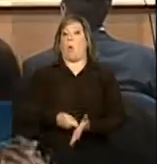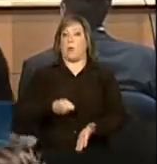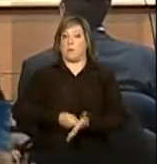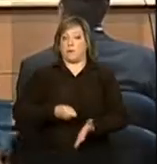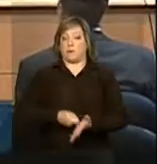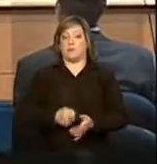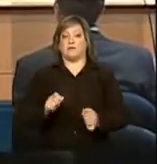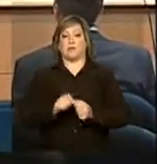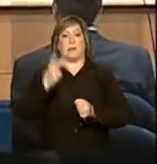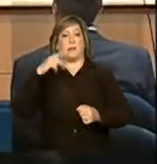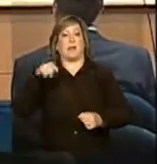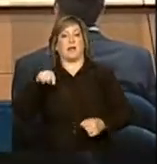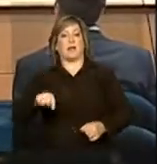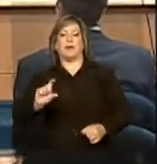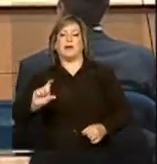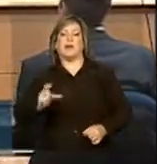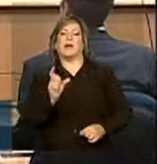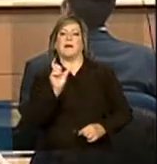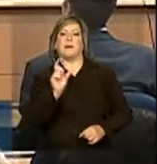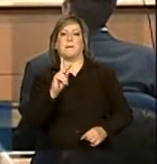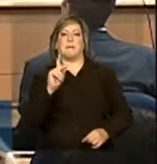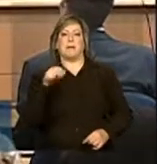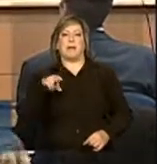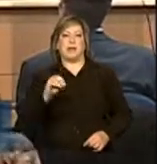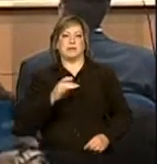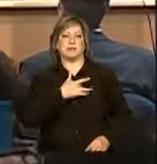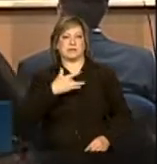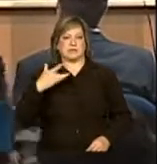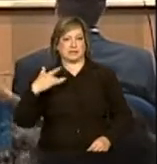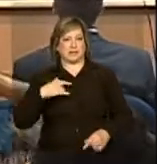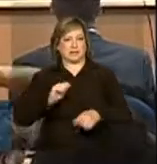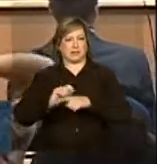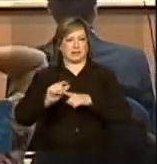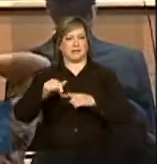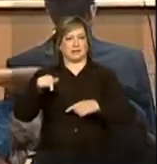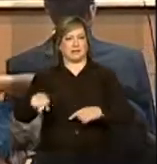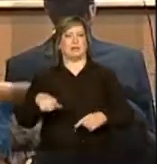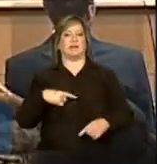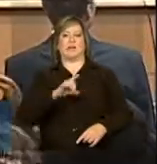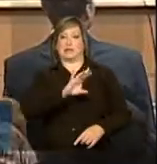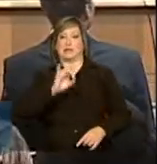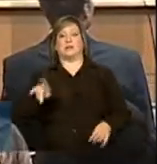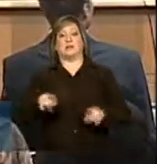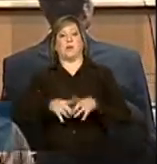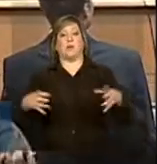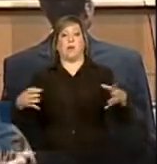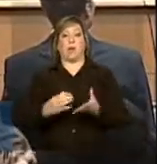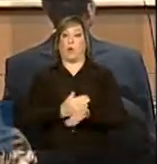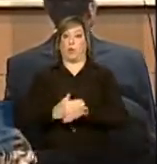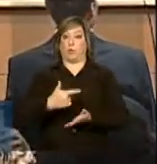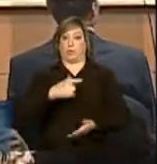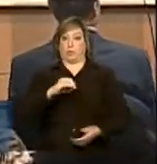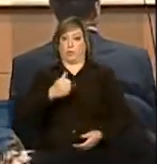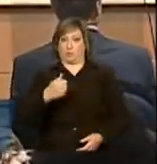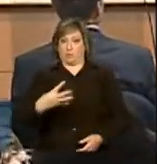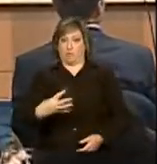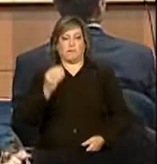para planos de saúde individuais e coletivos a partir de 2014. Vamos acompanhar.